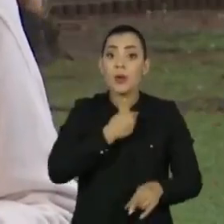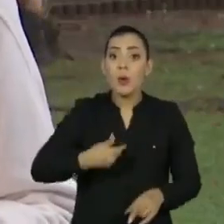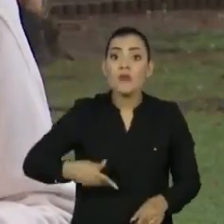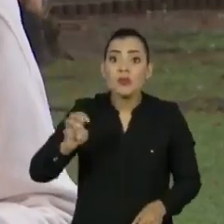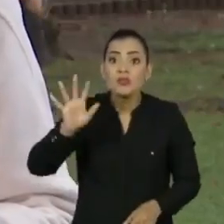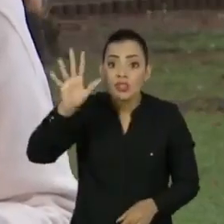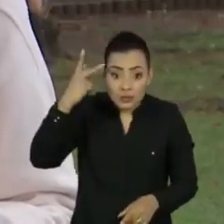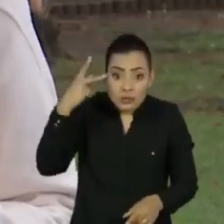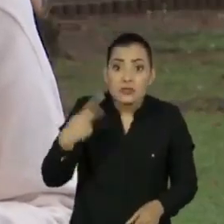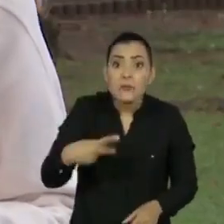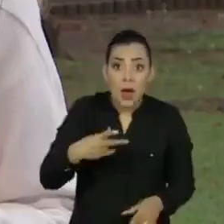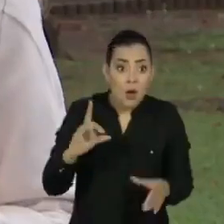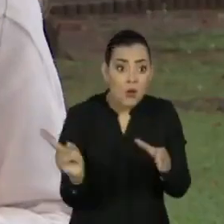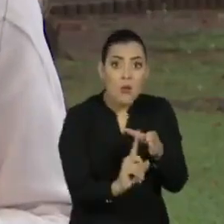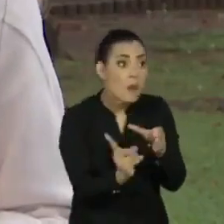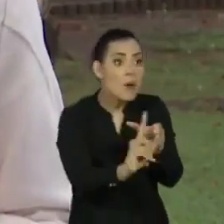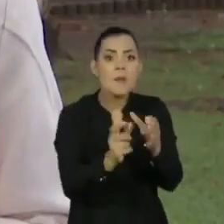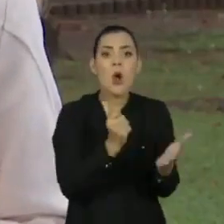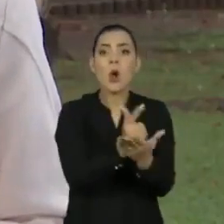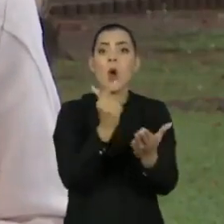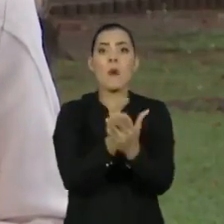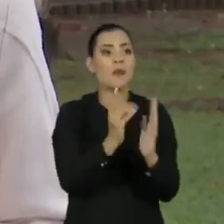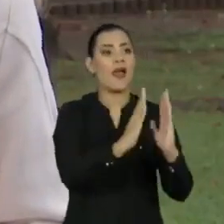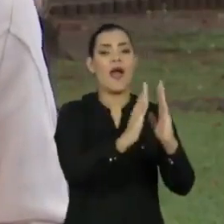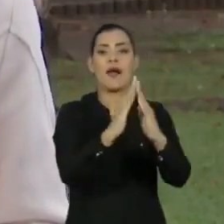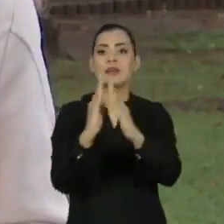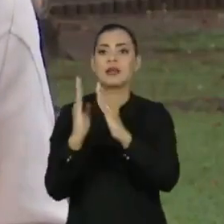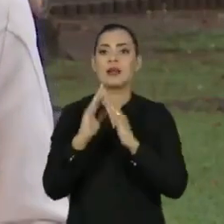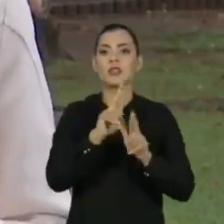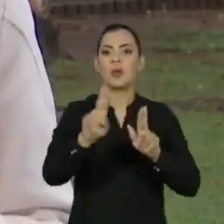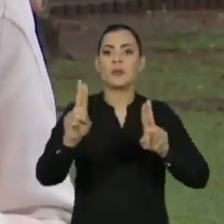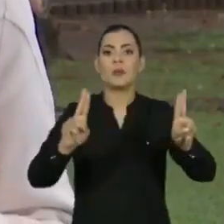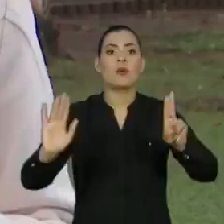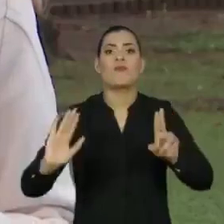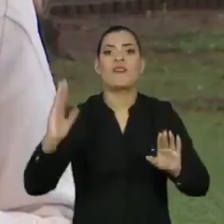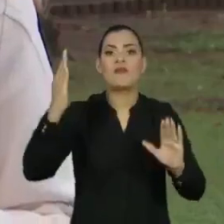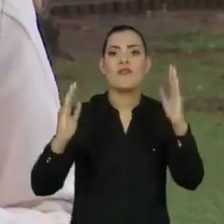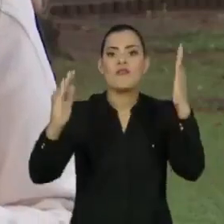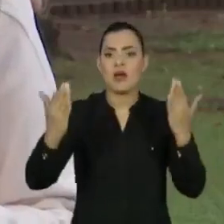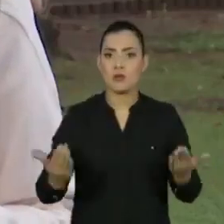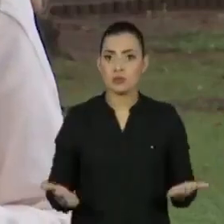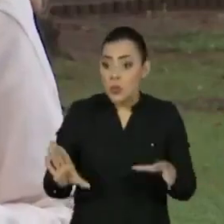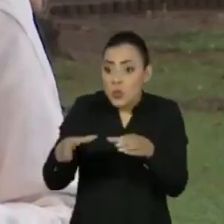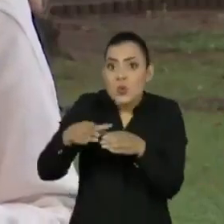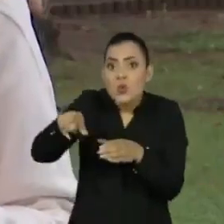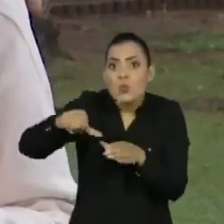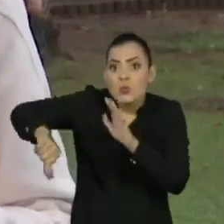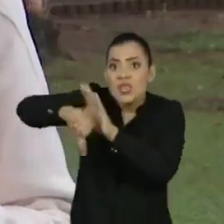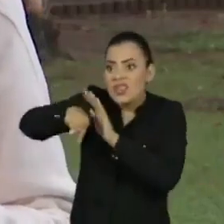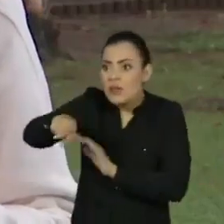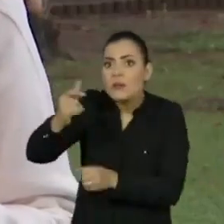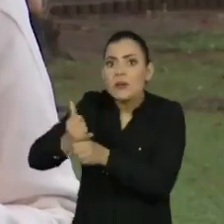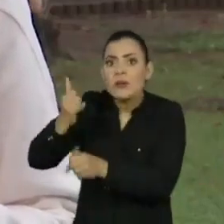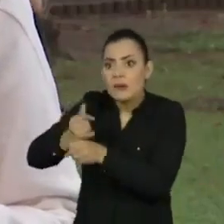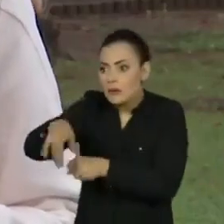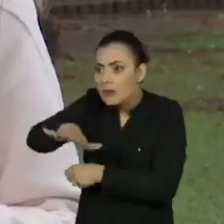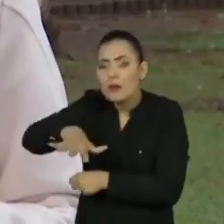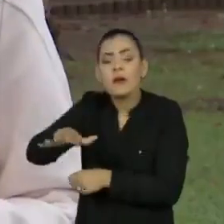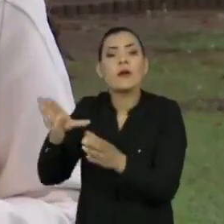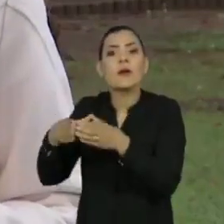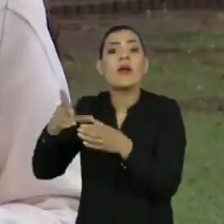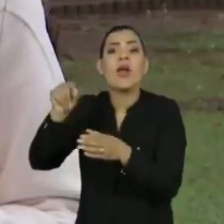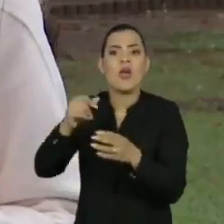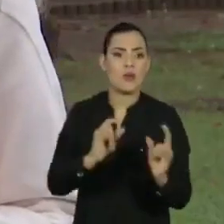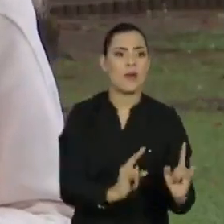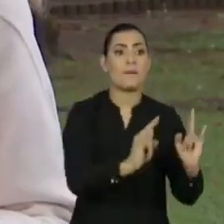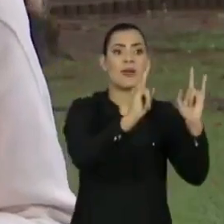do estado de São Paulo, comprando imóveis e colocando em nome de laranjas. A cúpula da facção usa os apartamentos como uma espécie